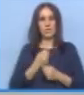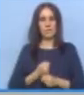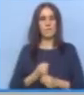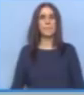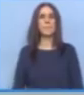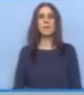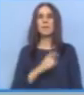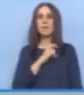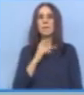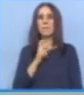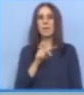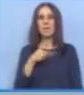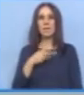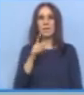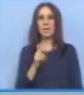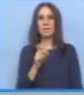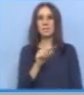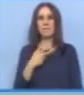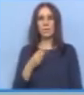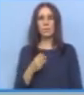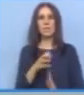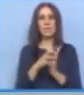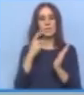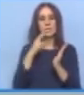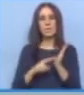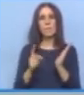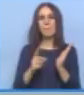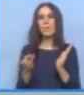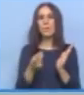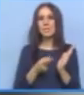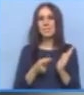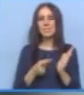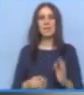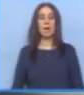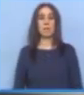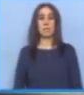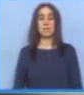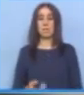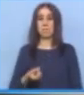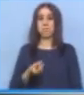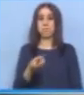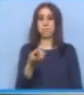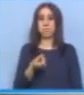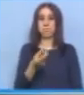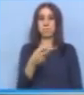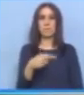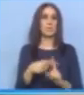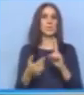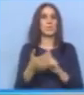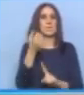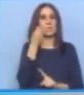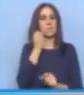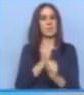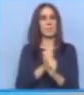Azevedo, será possível contar quantas vezes já leu este texto? Muitas, porque este, no fundo, é a chave do sucesso de qualquer